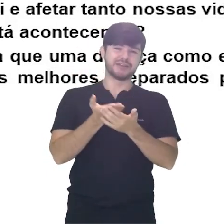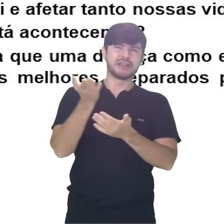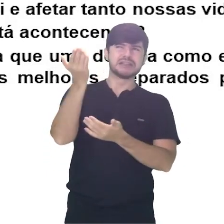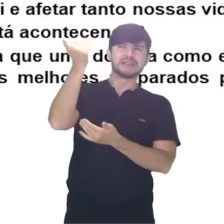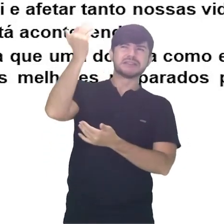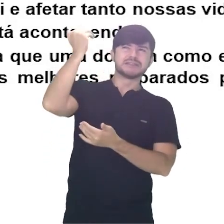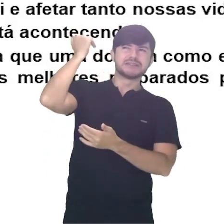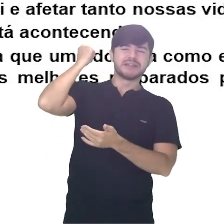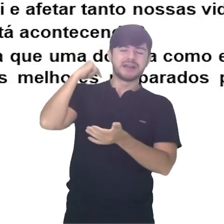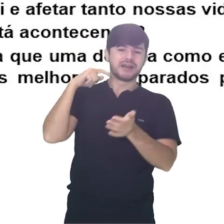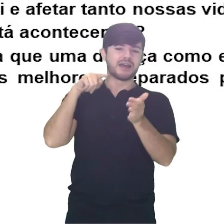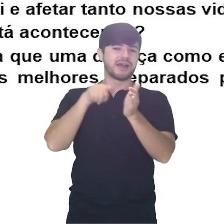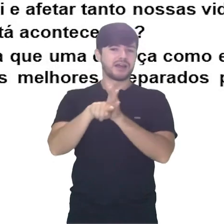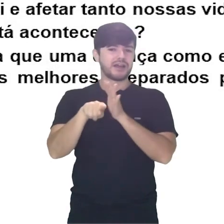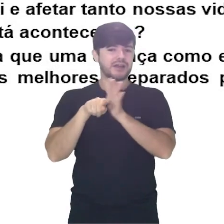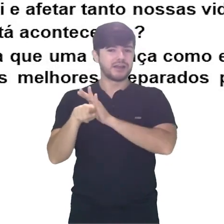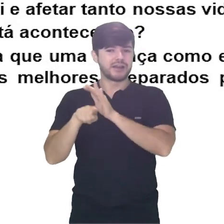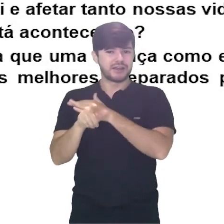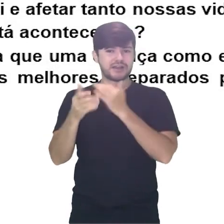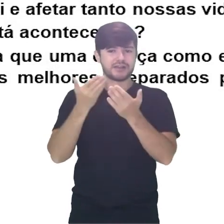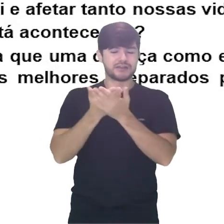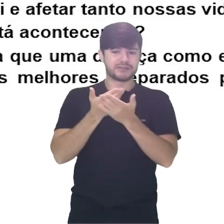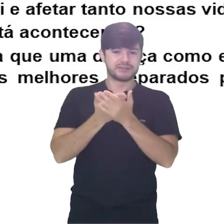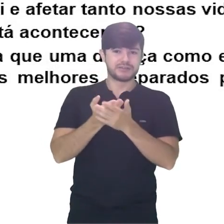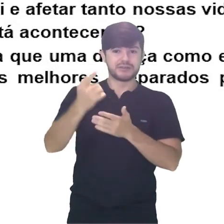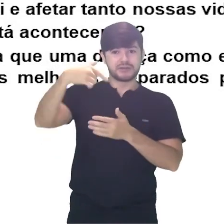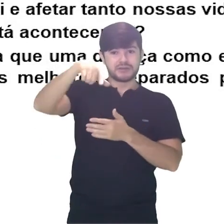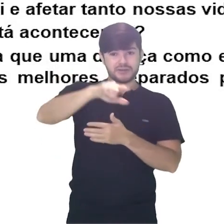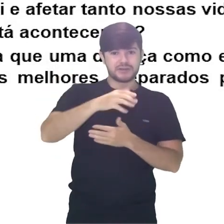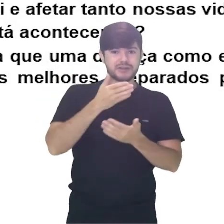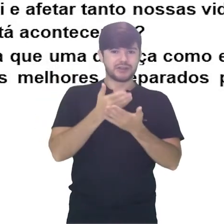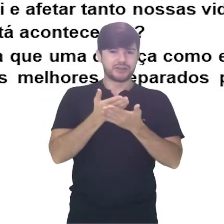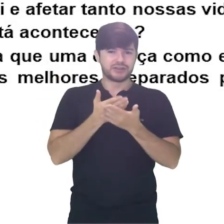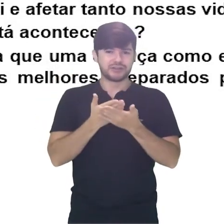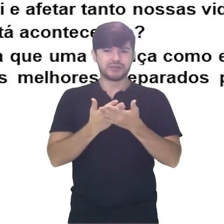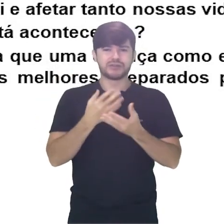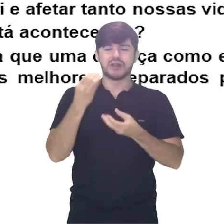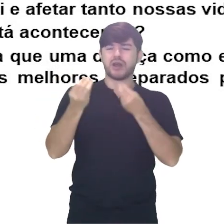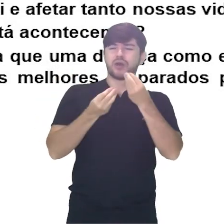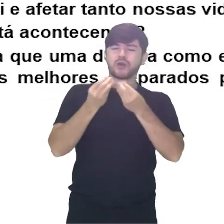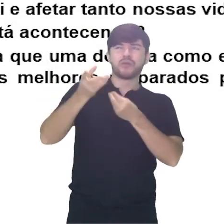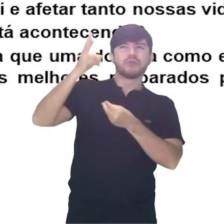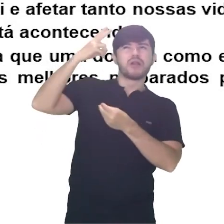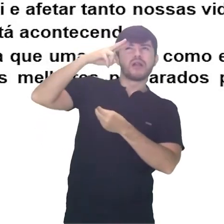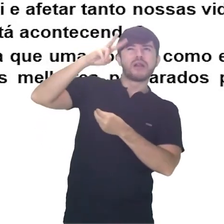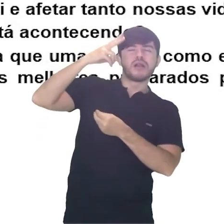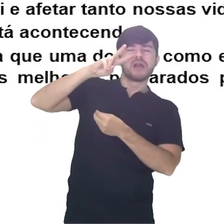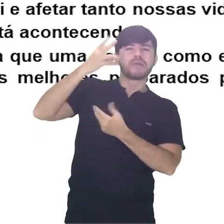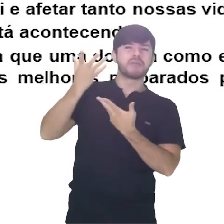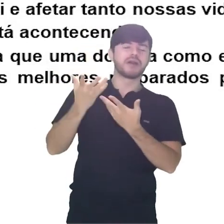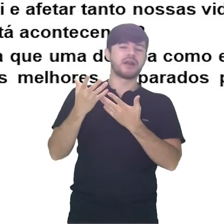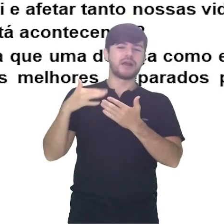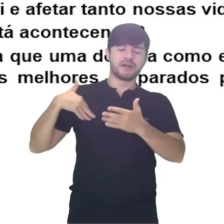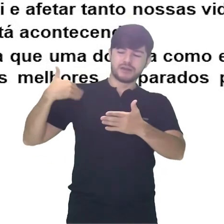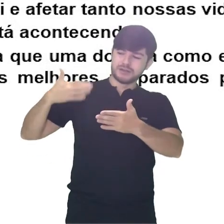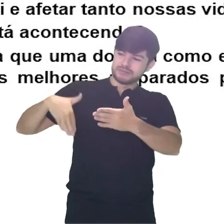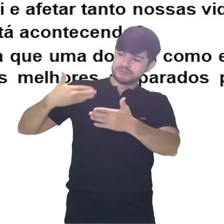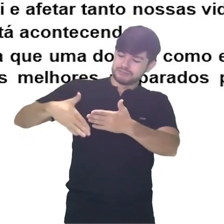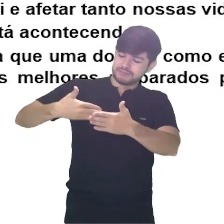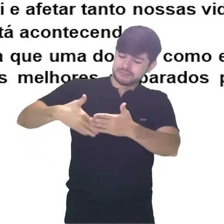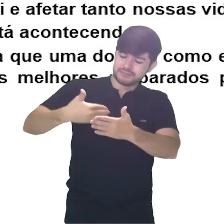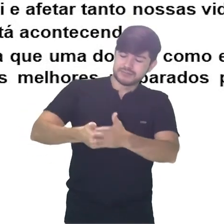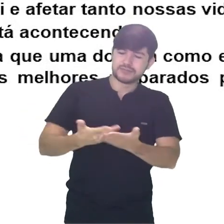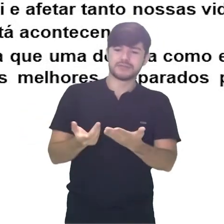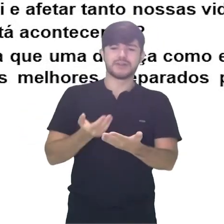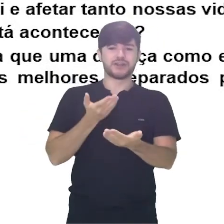lá na nossa segunda aula, retome elas, a partir dos conhecimentos que a gente foi conseguindo ter durante